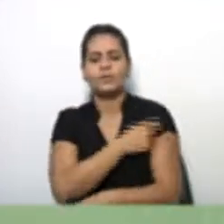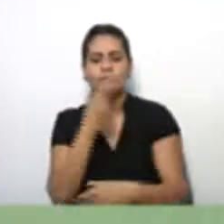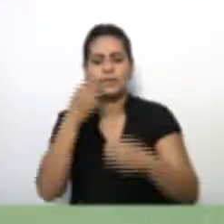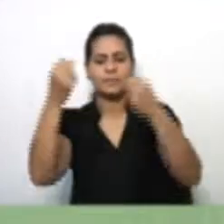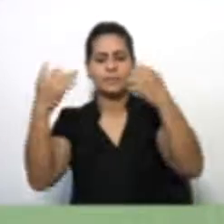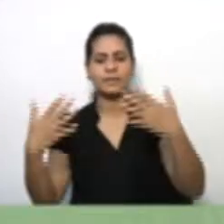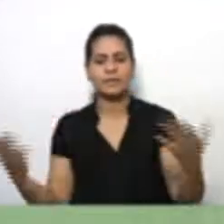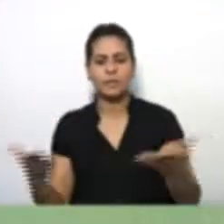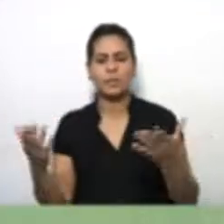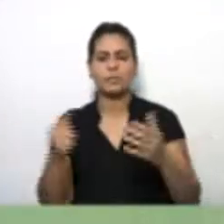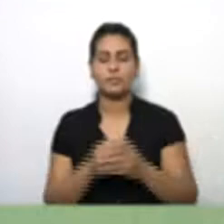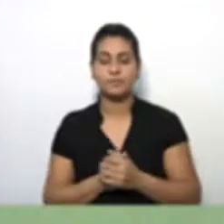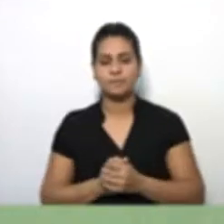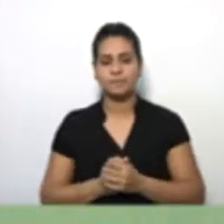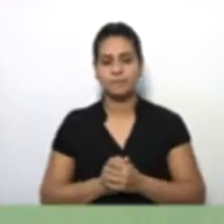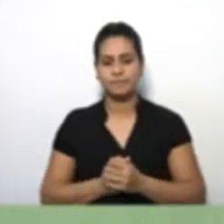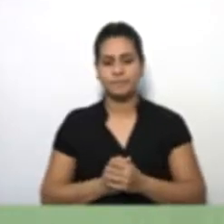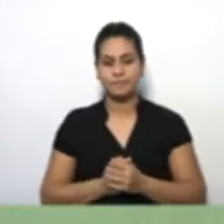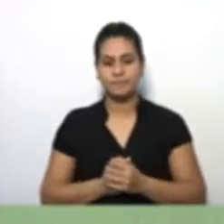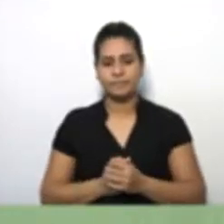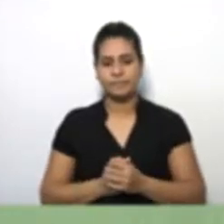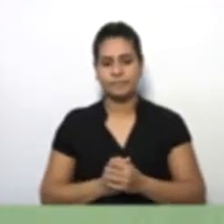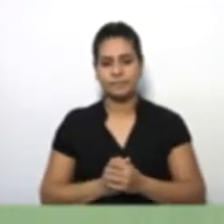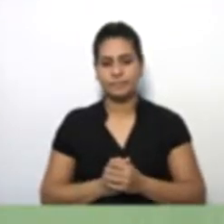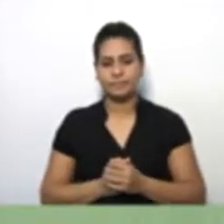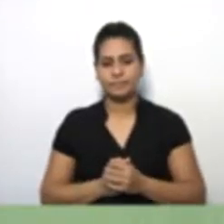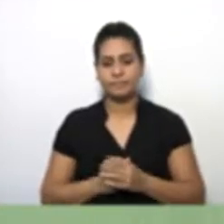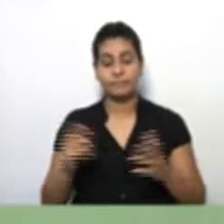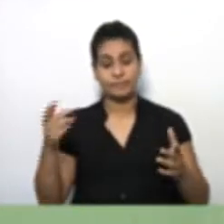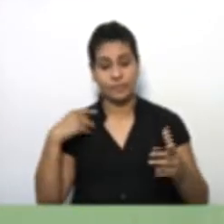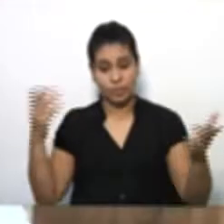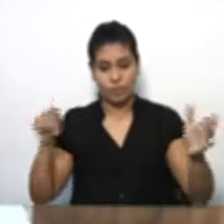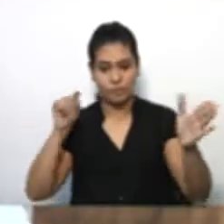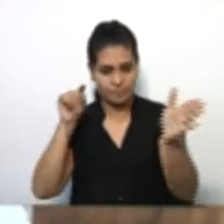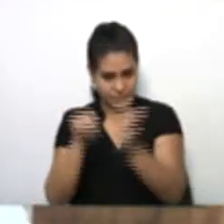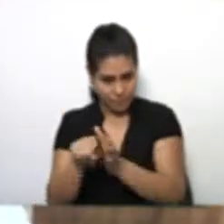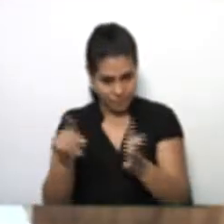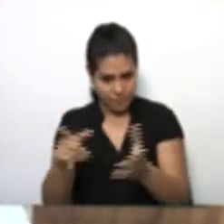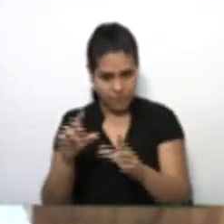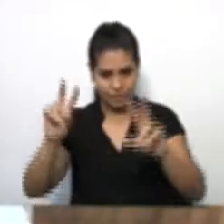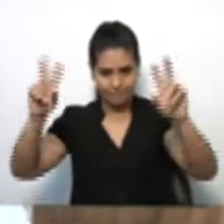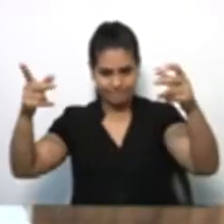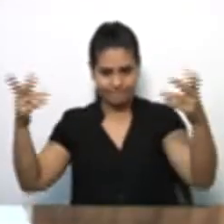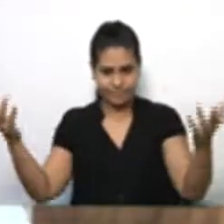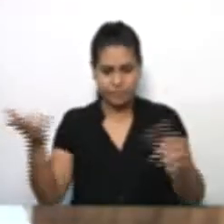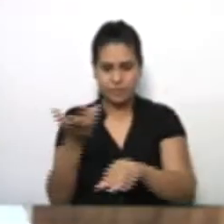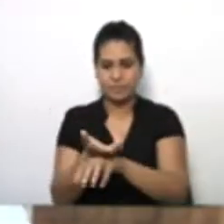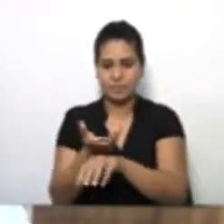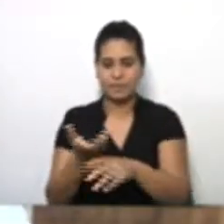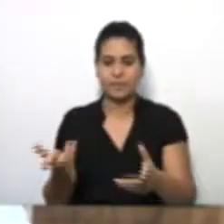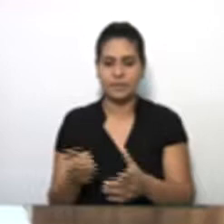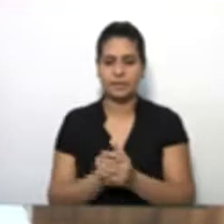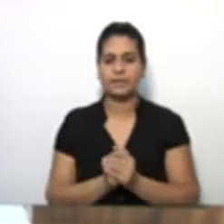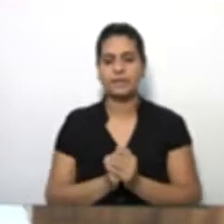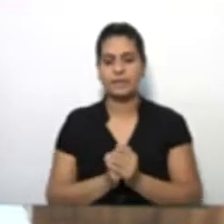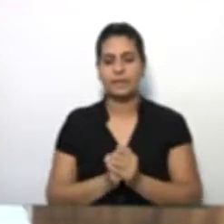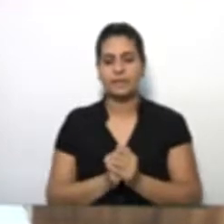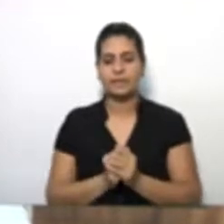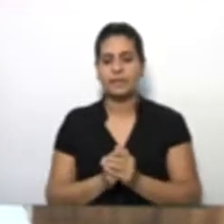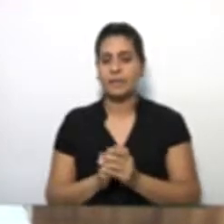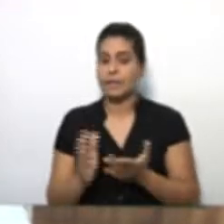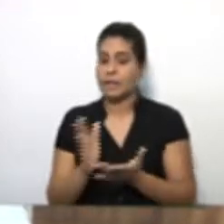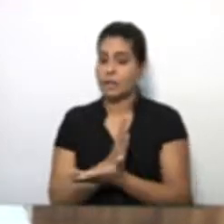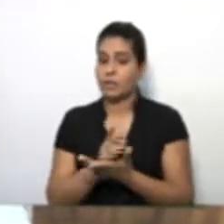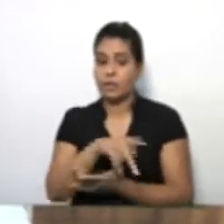aí? Como é que nós estamos? Estou lançando aqui uma pergunta sobre o conteúdo dado até agora, né? E até o momento nenhum